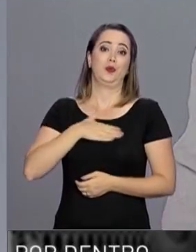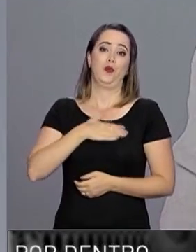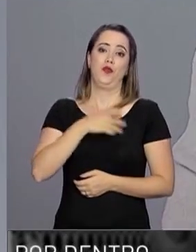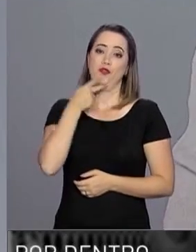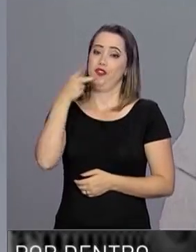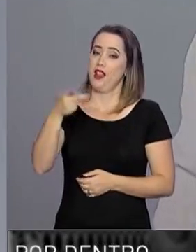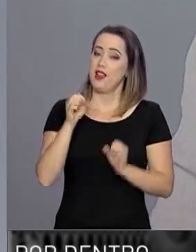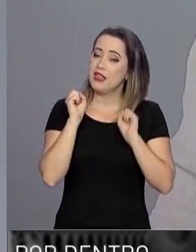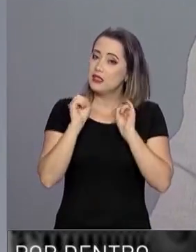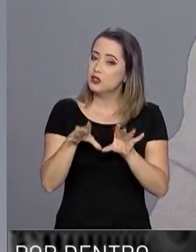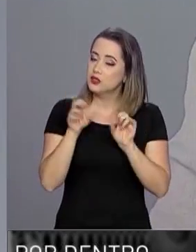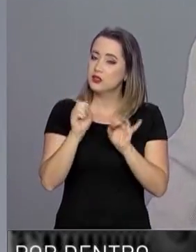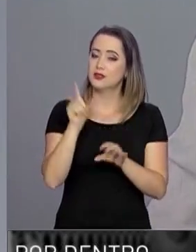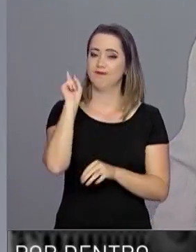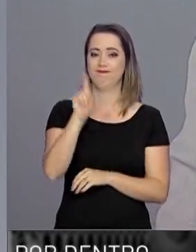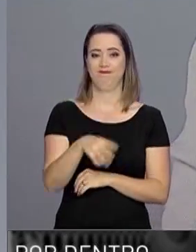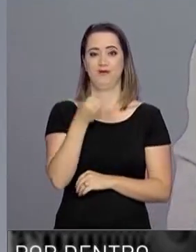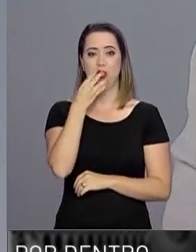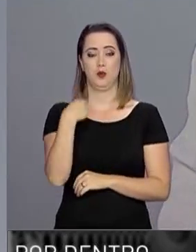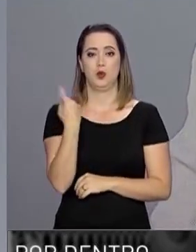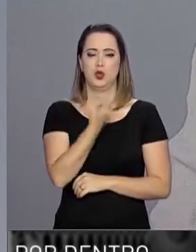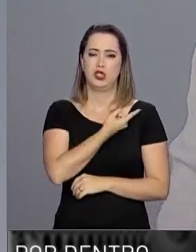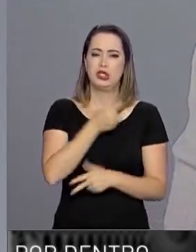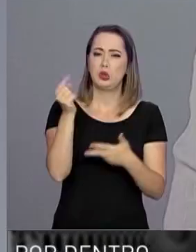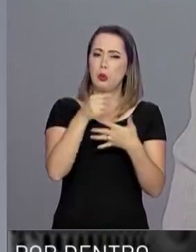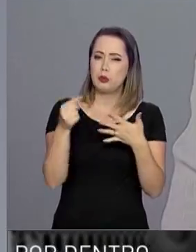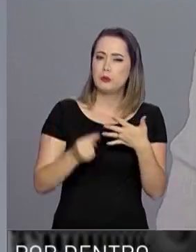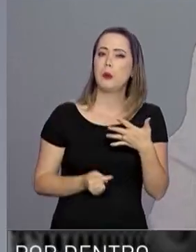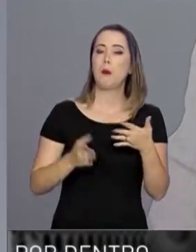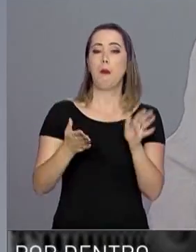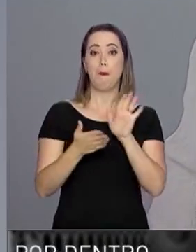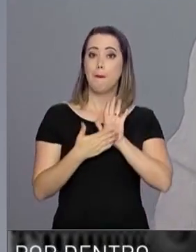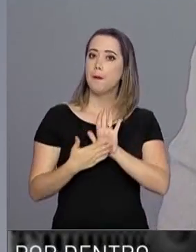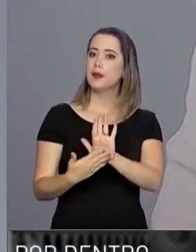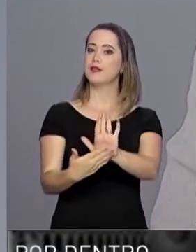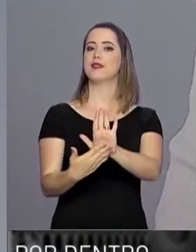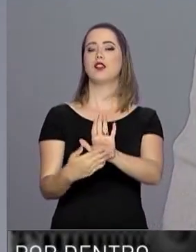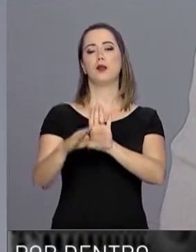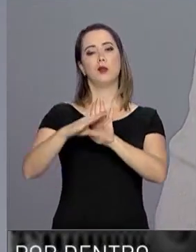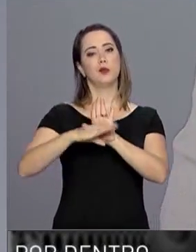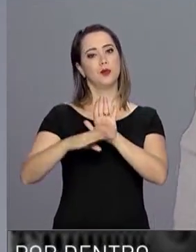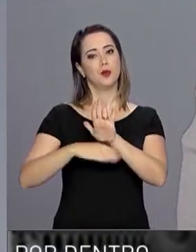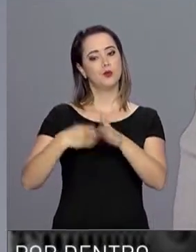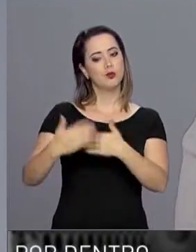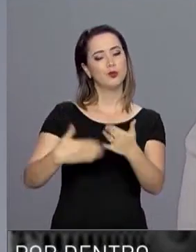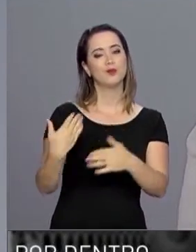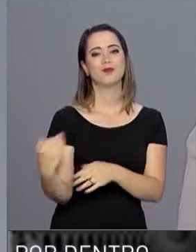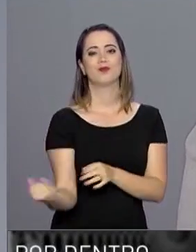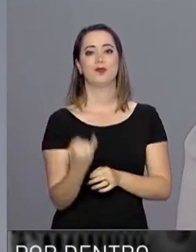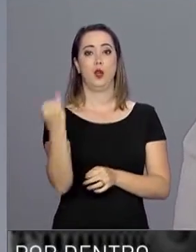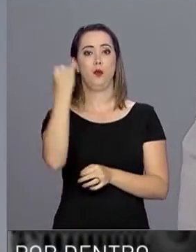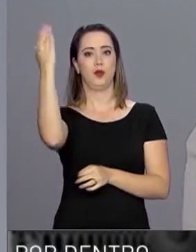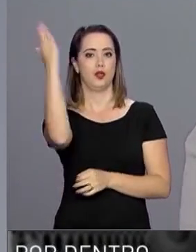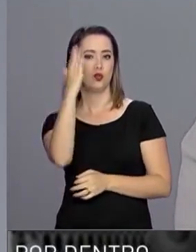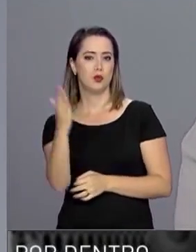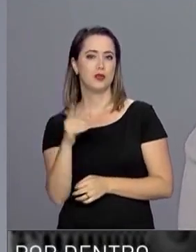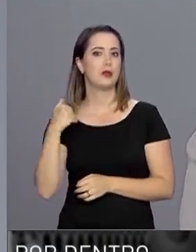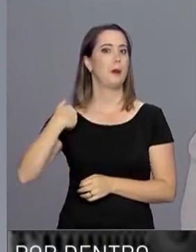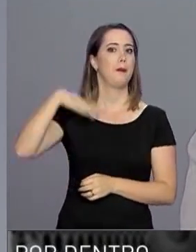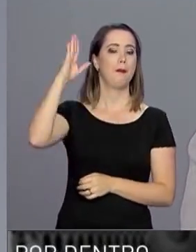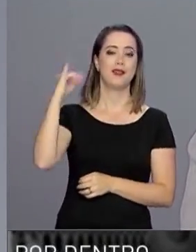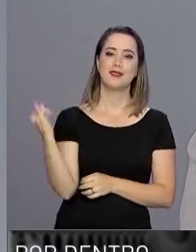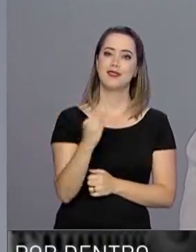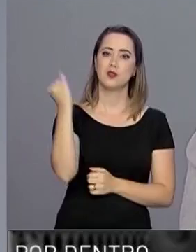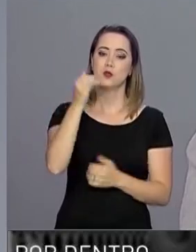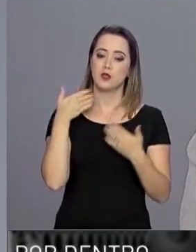sempre muito bom e quando a gente tem coisas a apresentar, nós temos projetos que estão andando, que são importantes para o Brasil, é mais